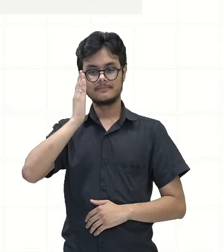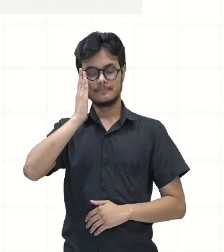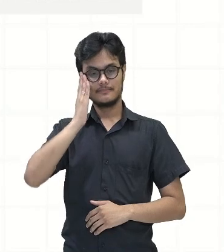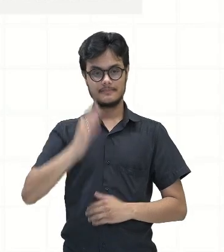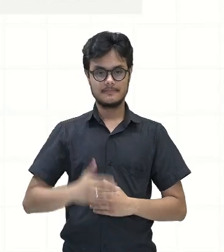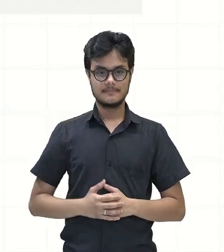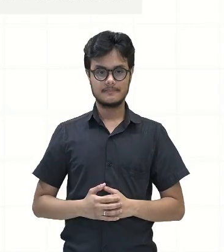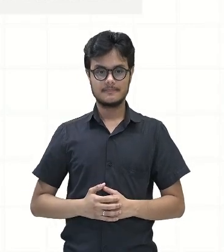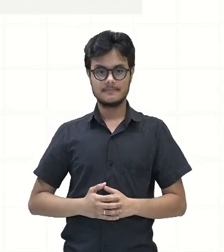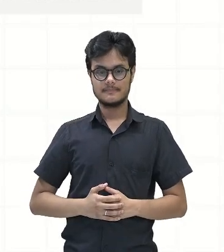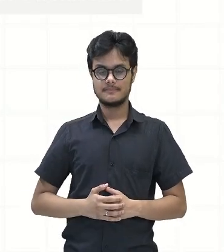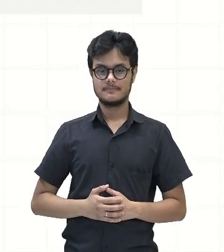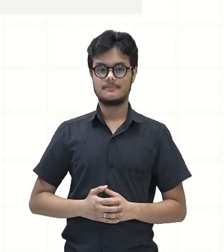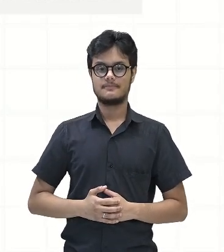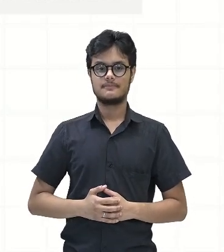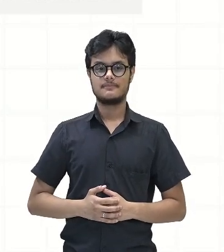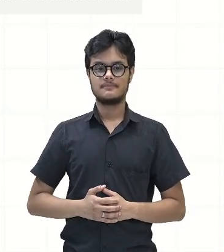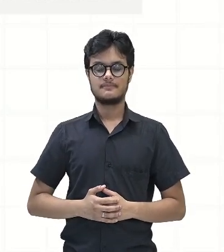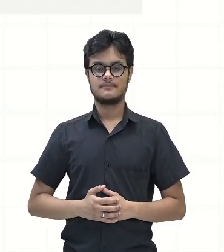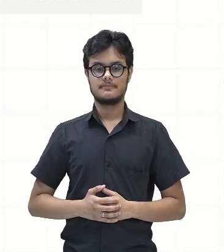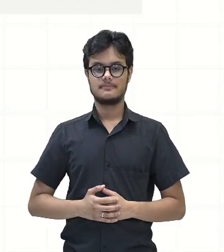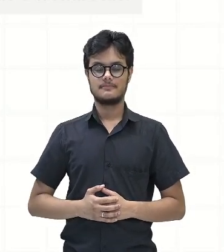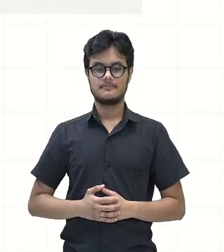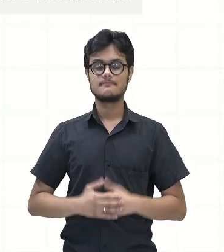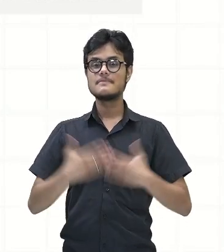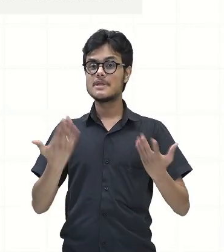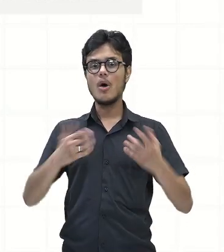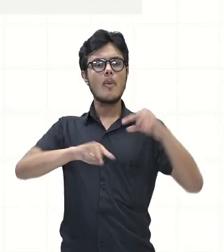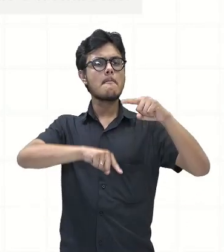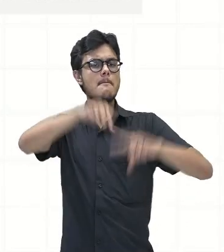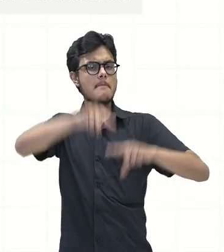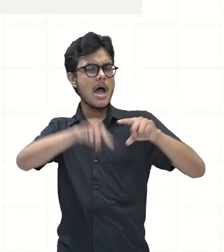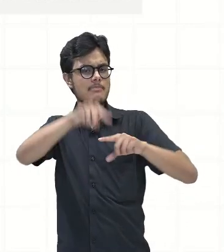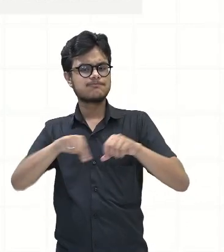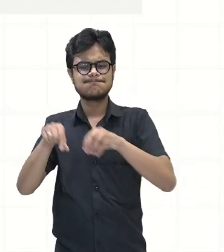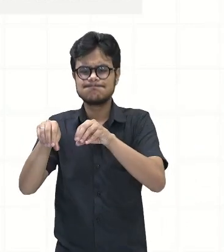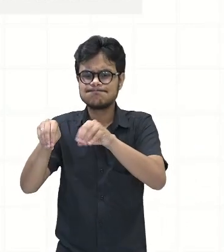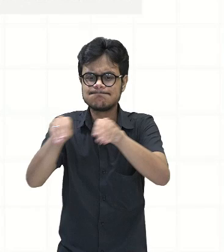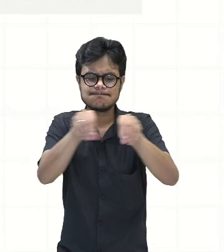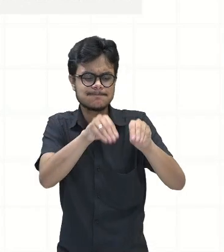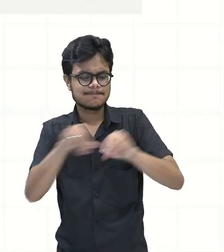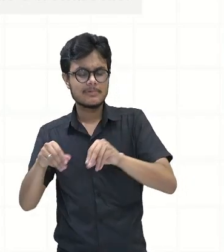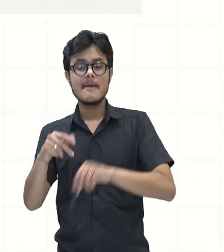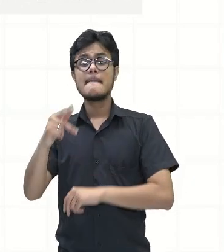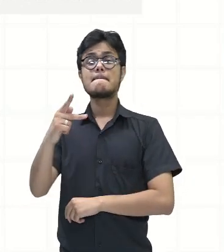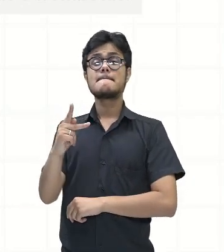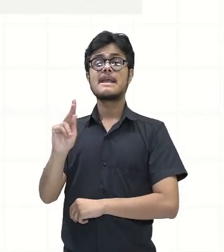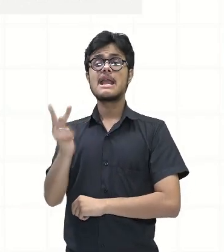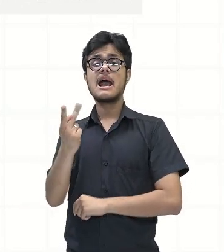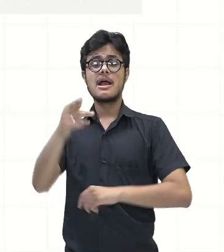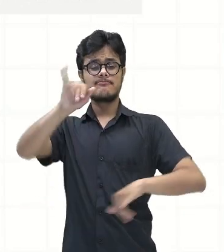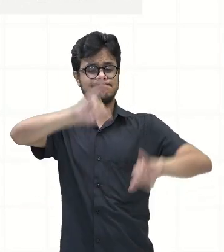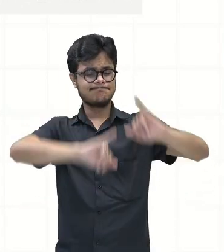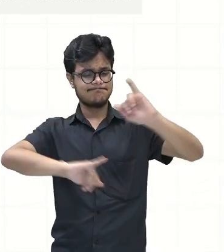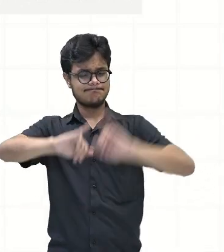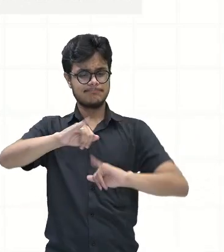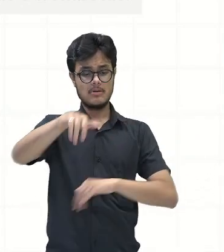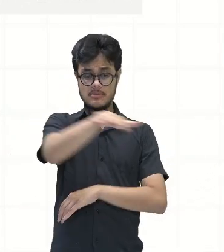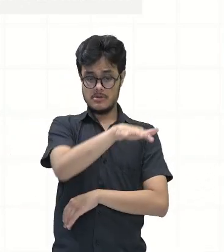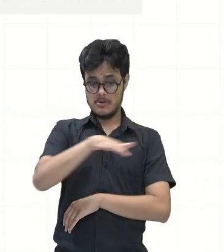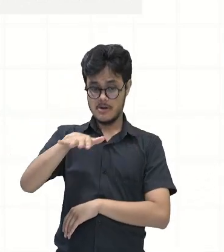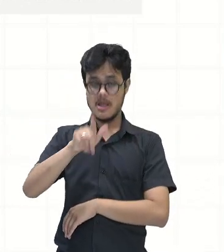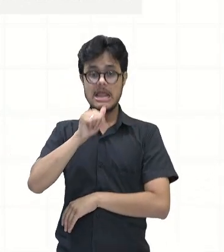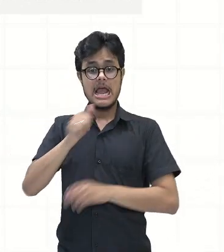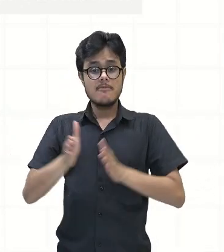questão do material em suspensão, né, a questão do pH das águas desses rios, e aí a gente vai